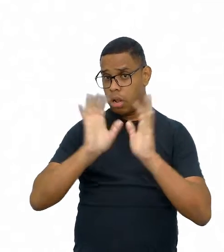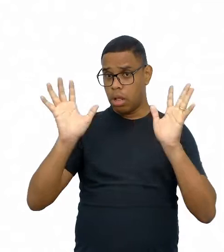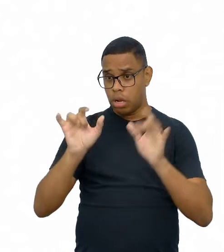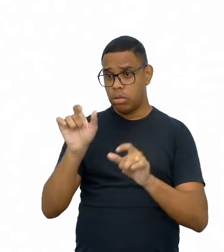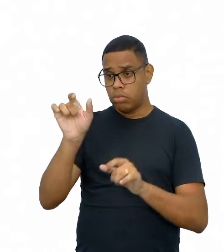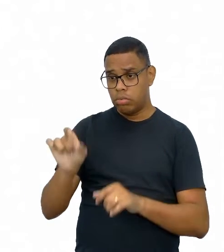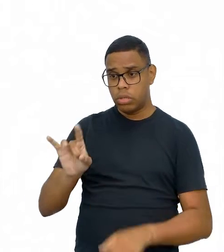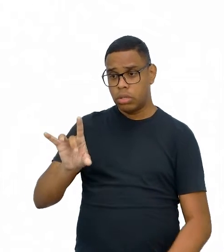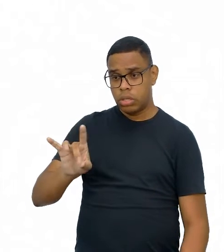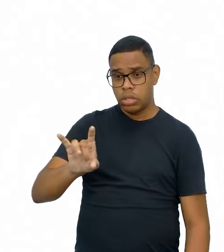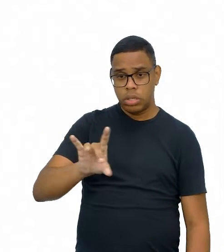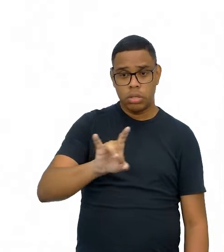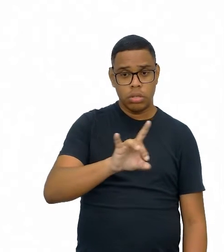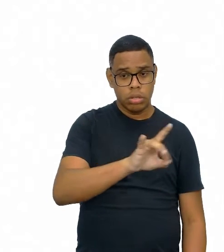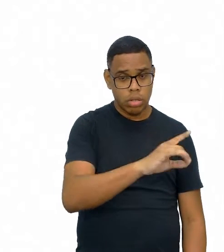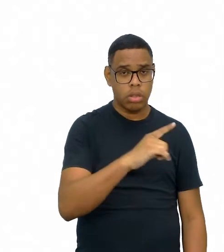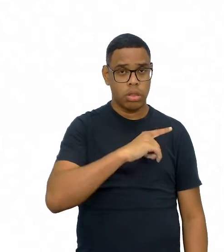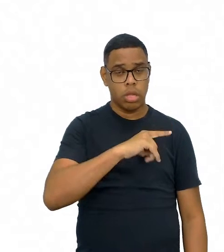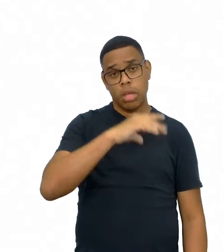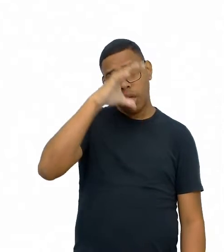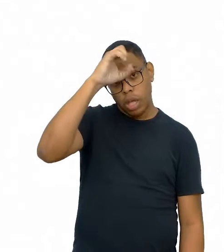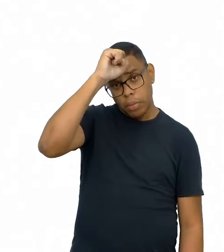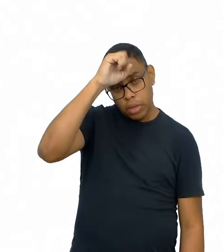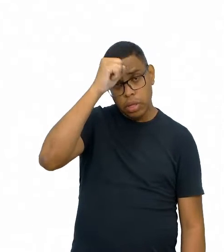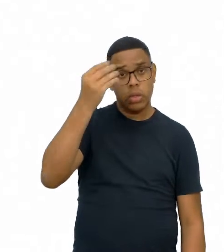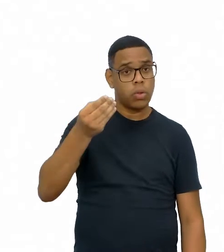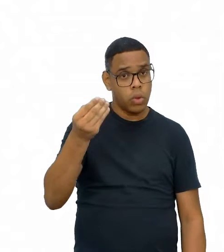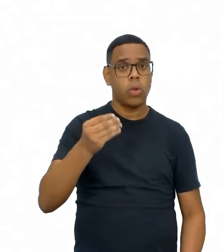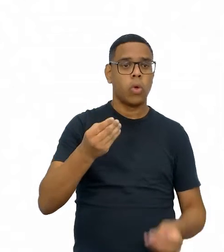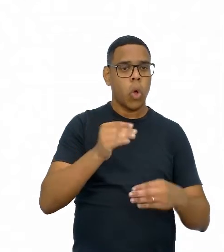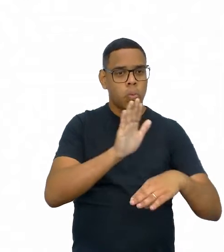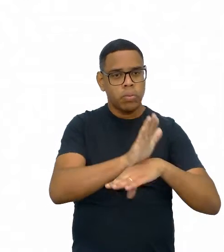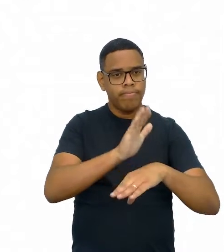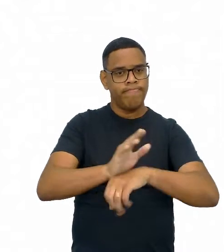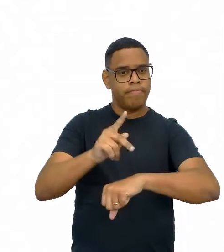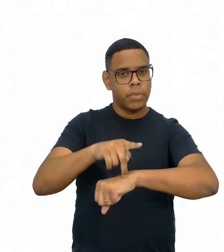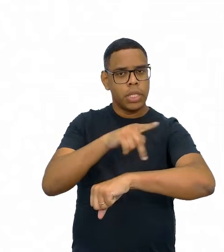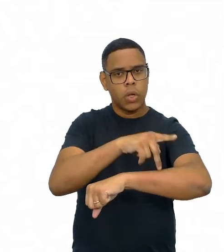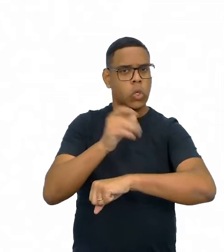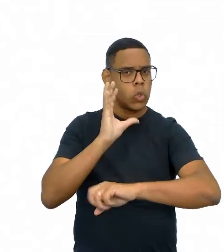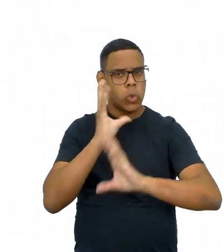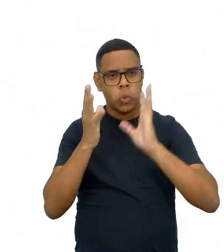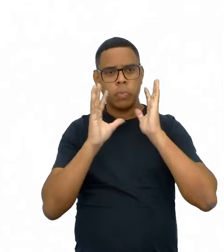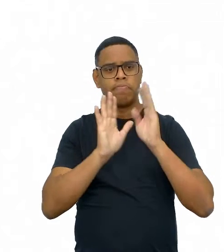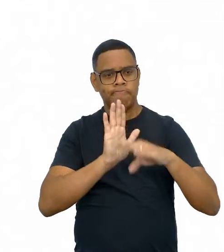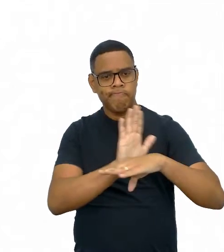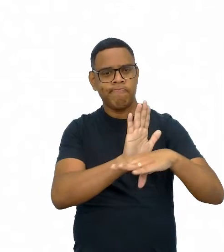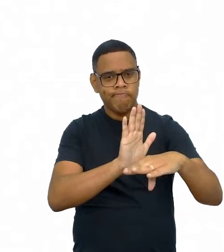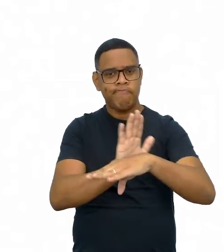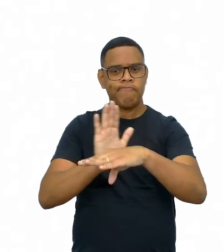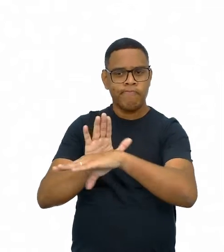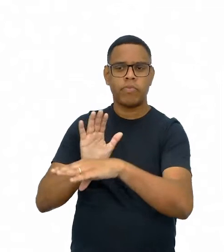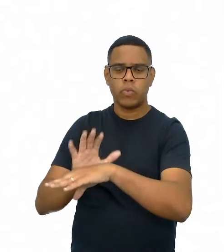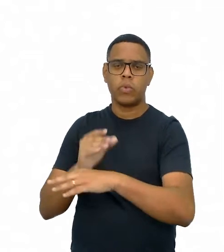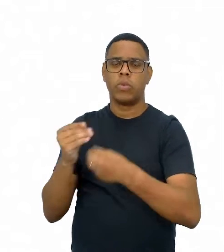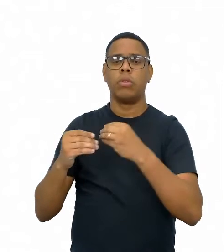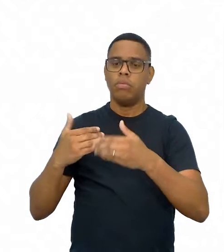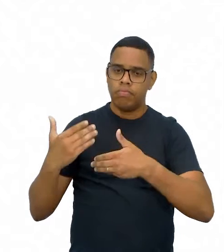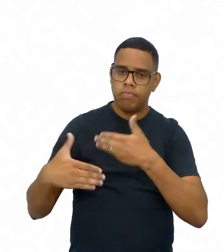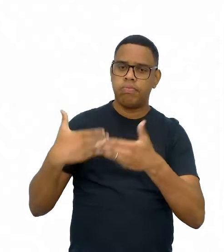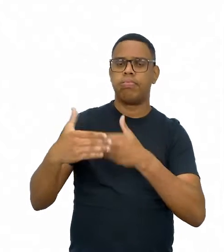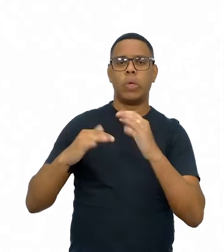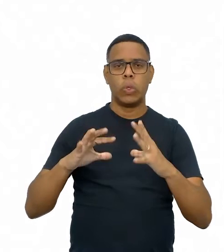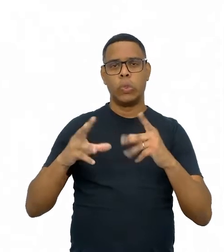quanto cada aluno aprendeu e quais são os investimentos pedagógicos que precisará fazer para que